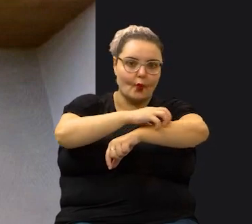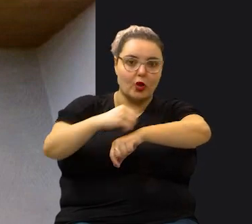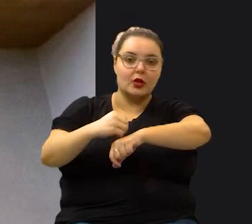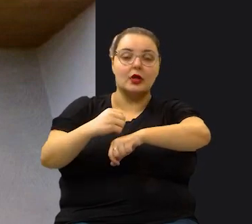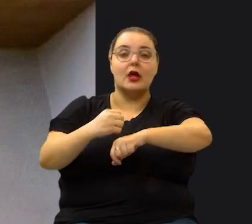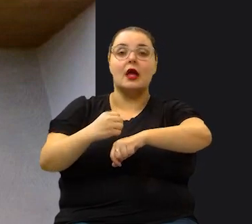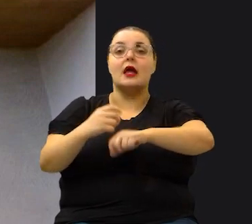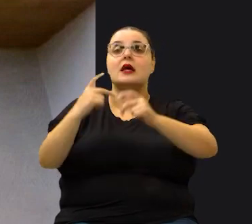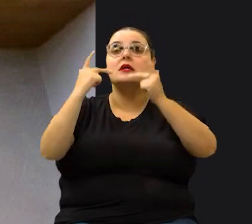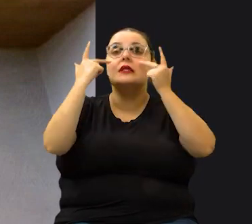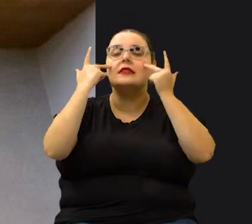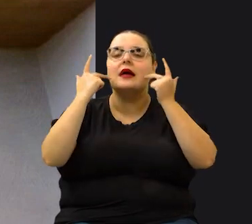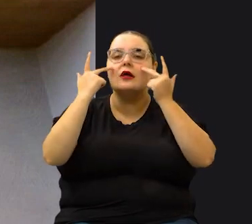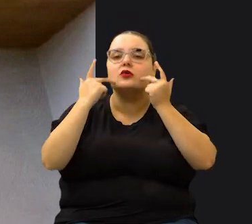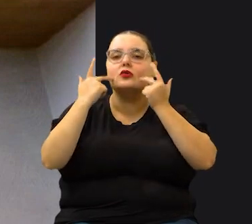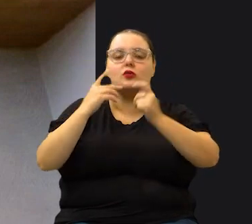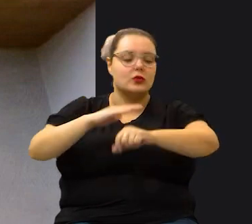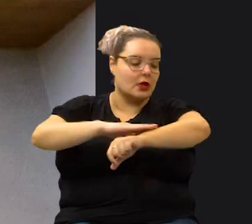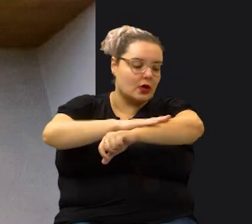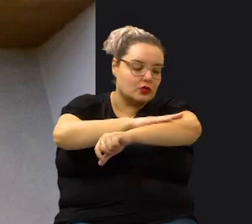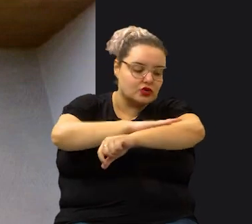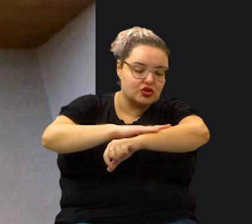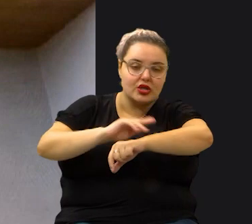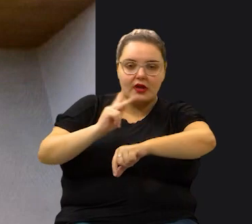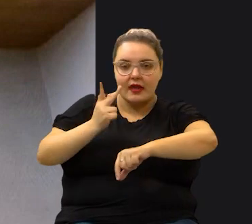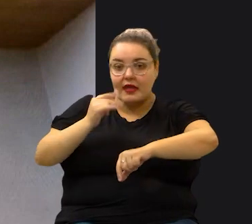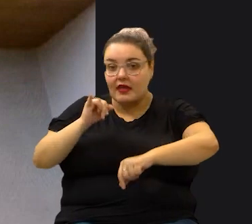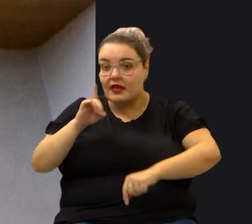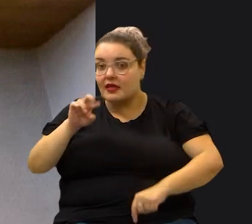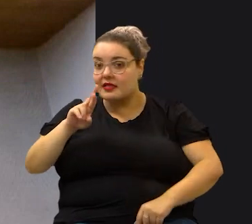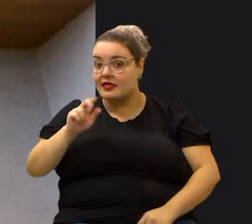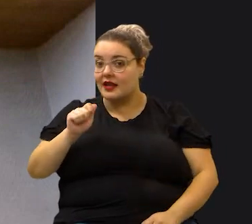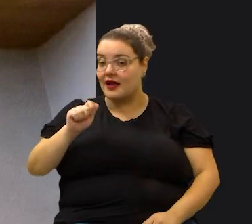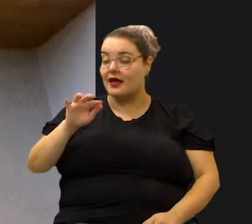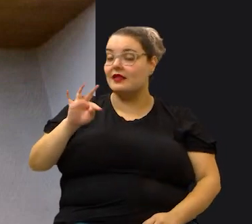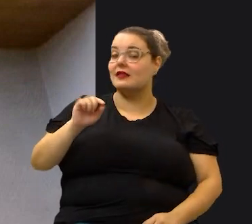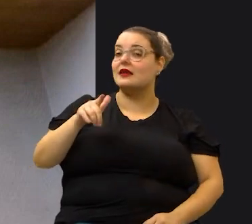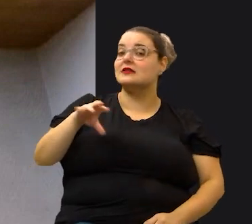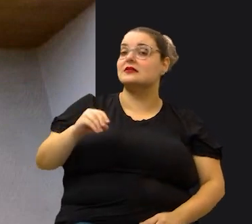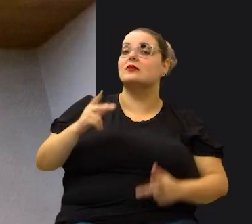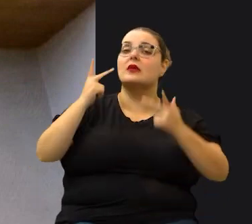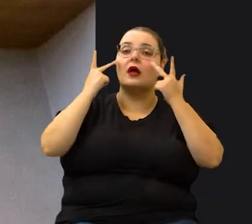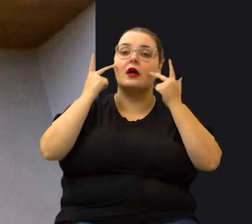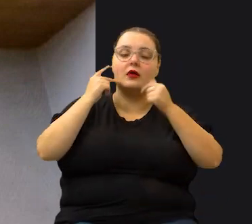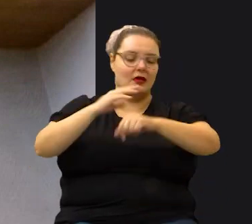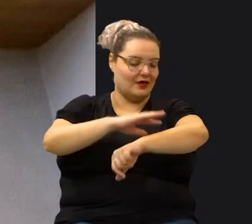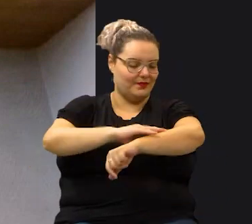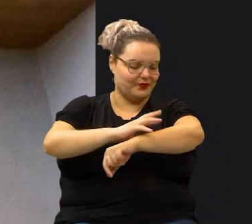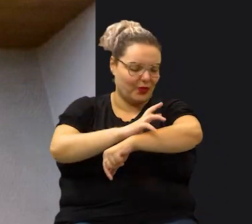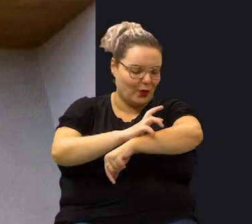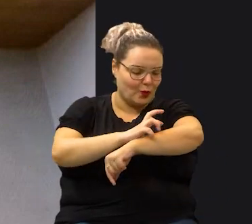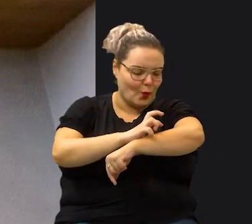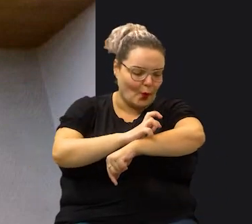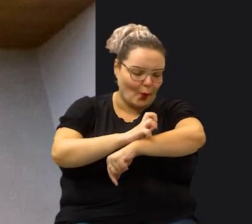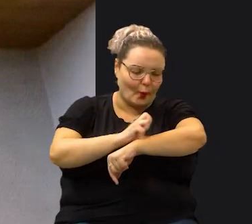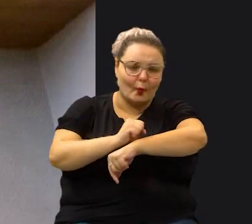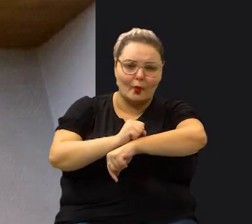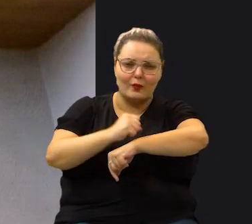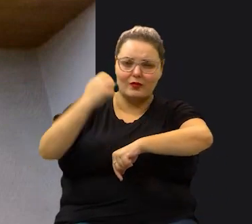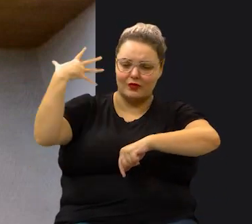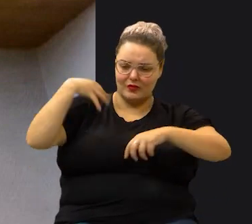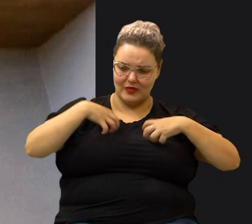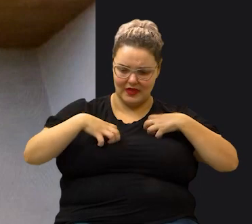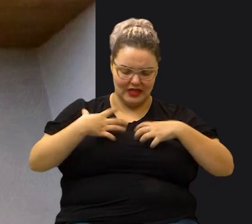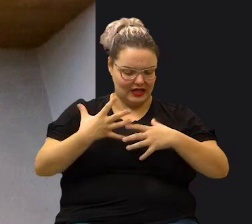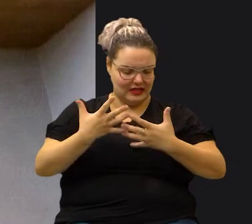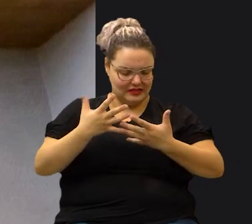essa hidratação natural que a gente tem na nossa pele. Tirando essa hidratação natural, muitas vezes a pele fica muito ressecada, a gente sai do banho, a